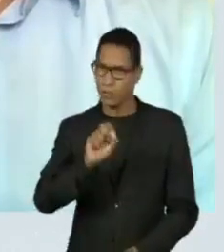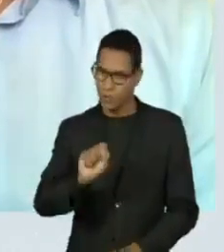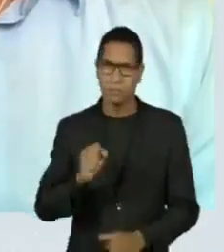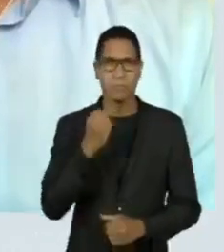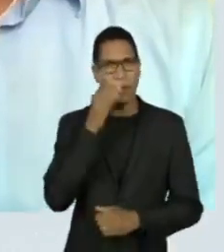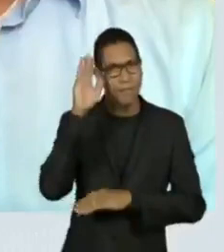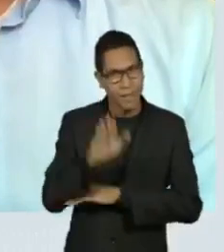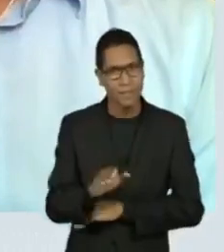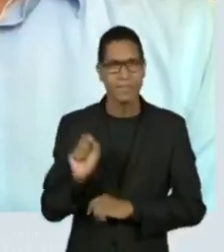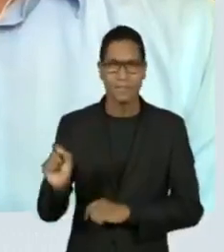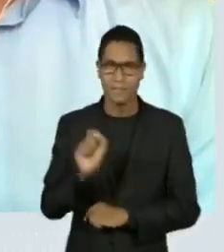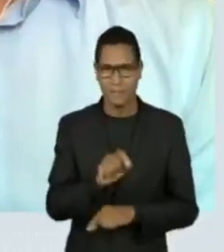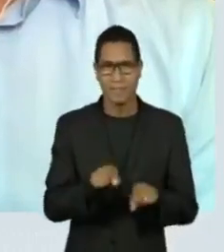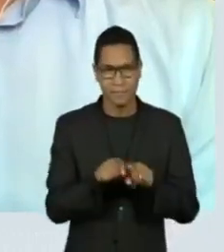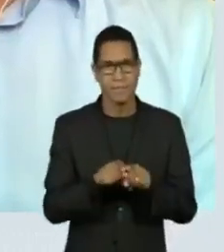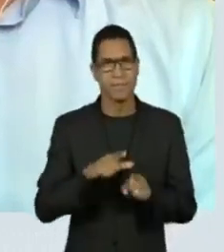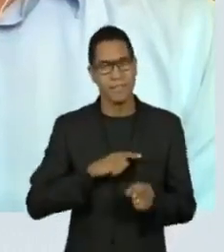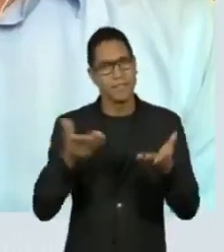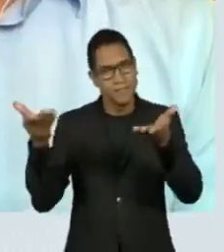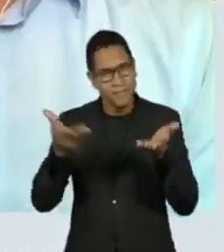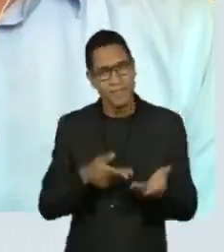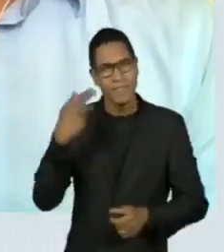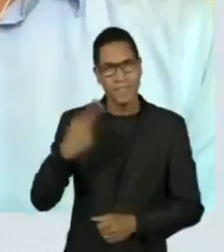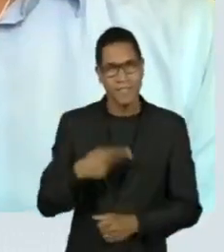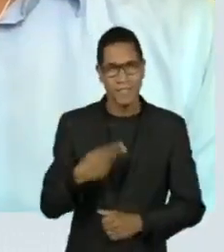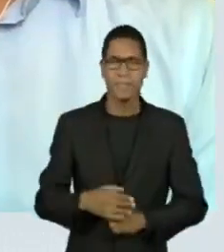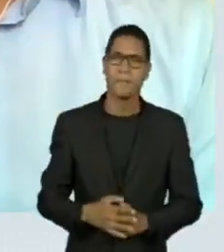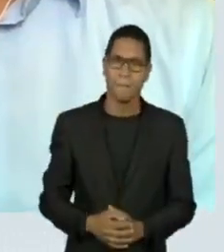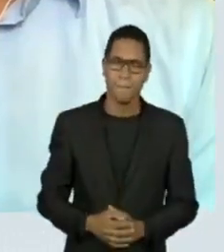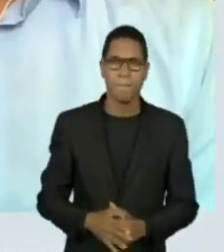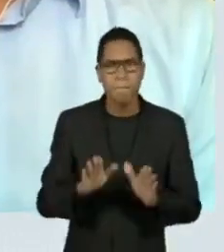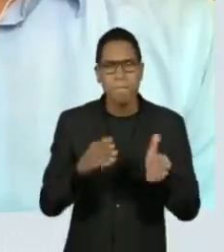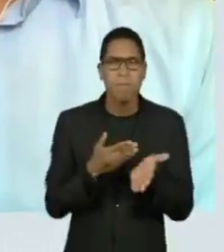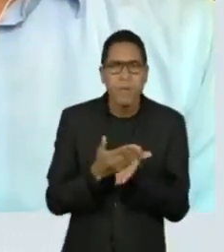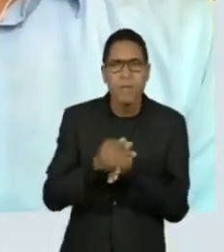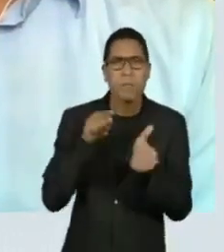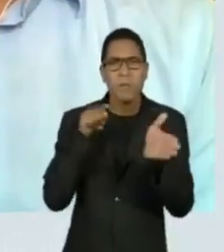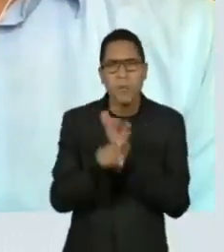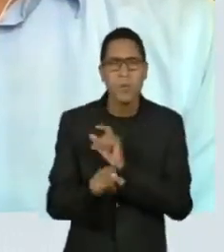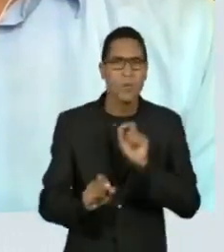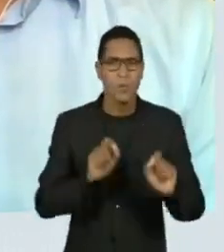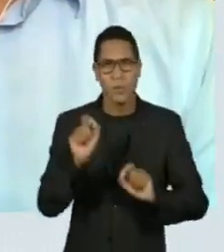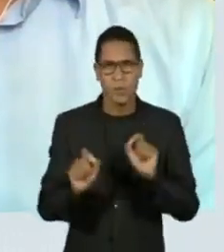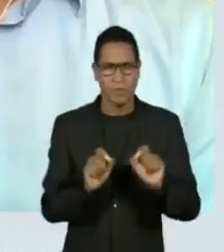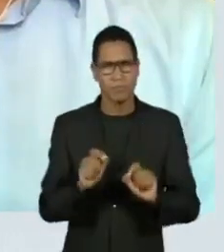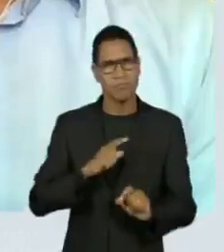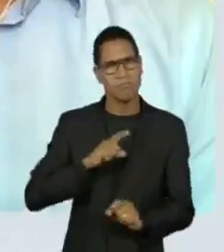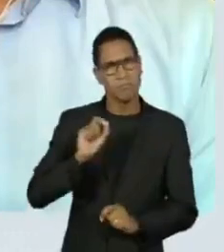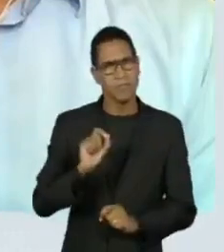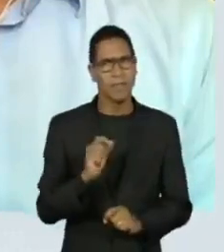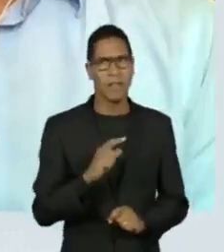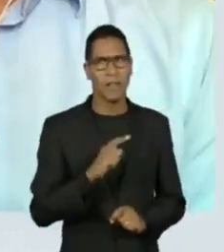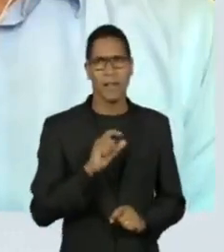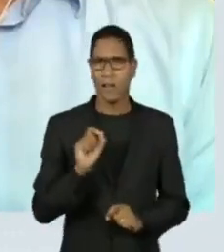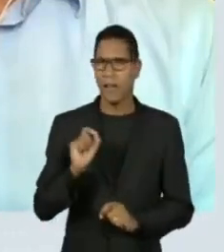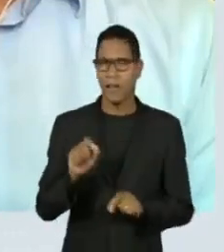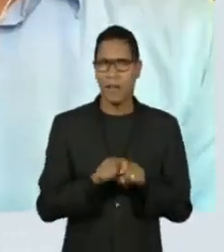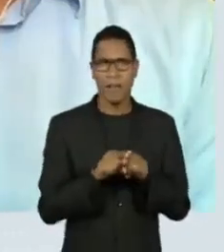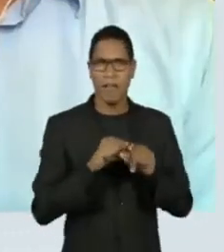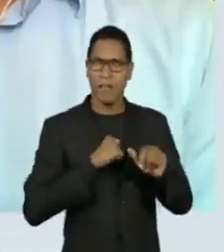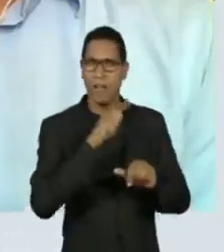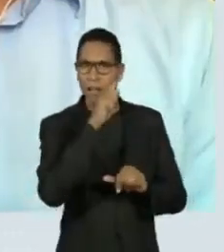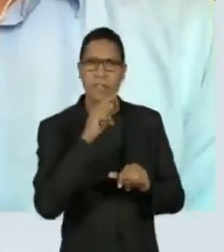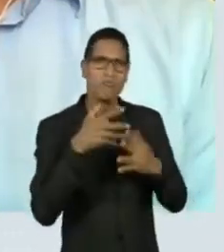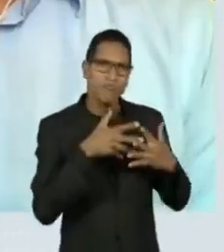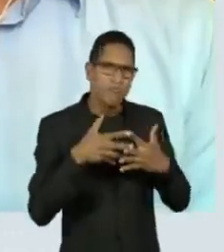Carlos. Obrigado mais uma vez por estar aqui conosco. Professor, eu começo lhe perguntando o seguinte: a imprensa norte-americana já trabalha com a